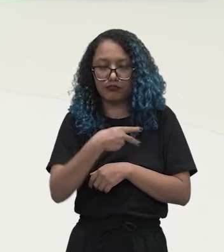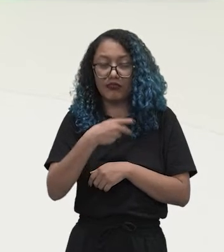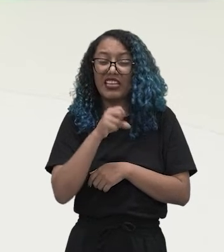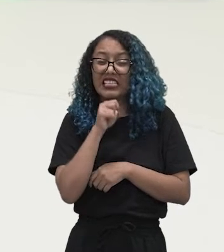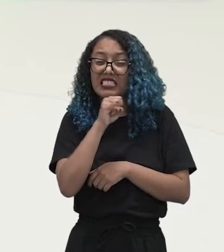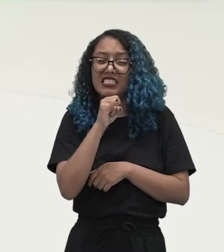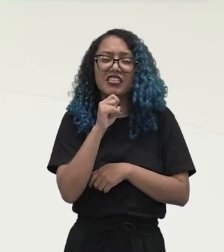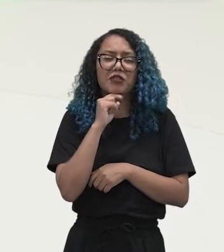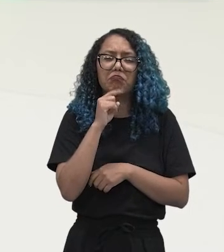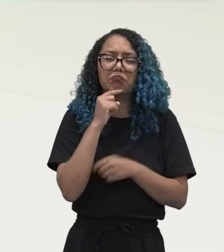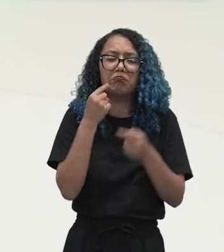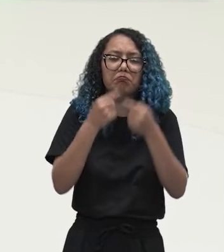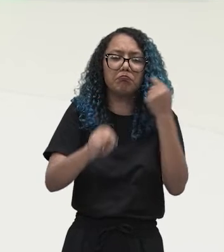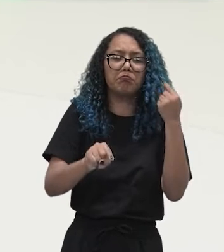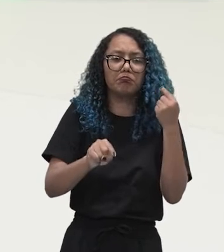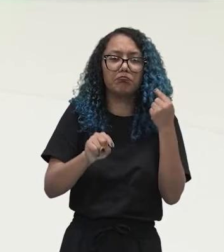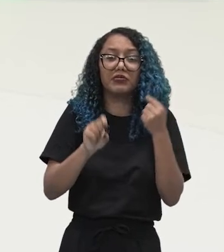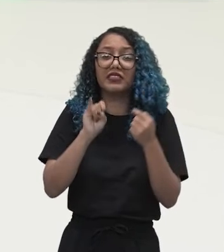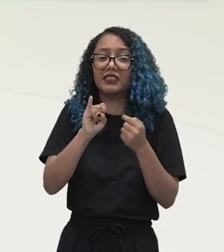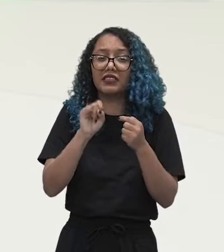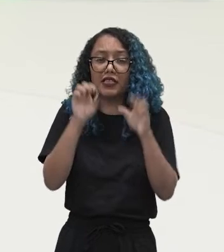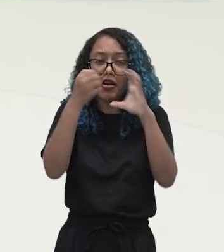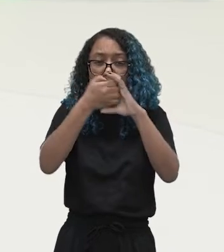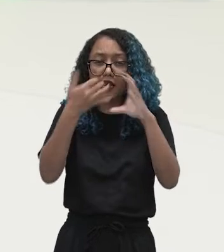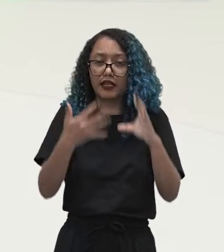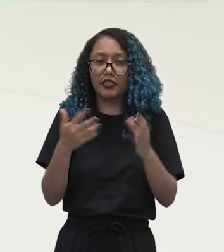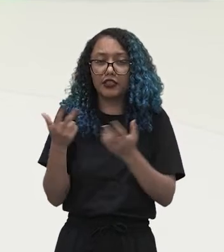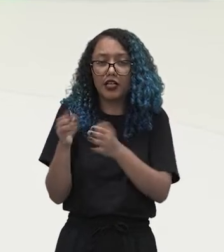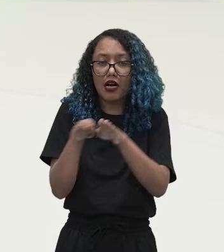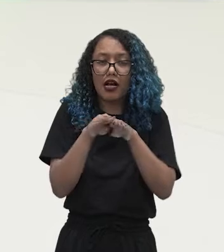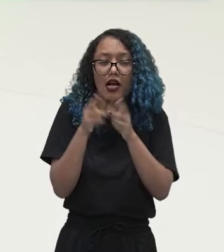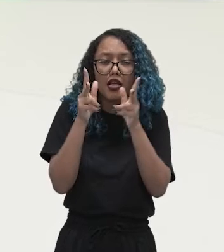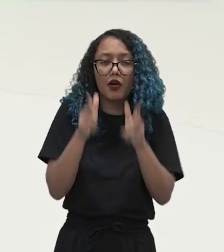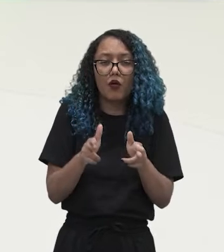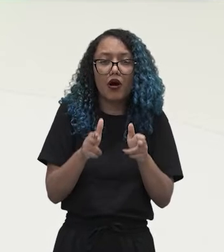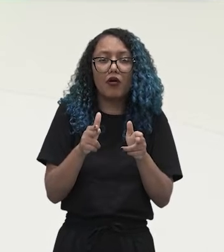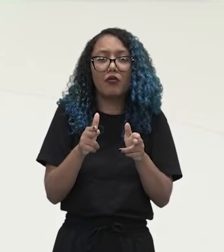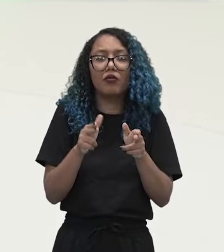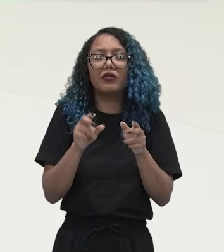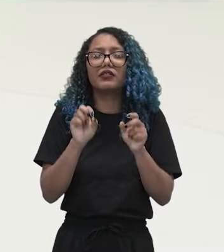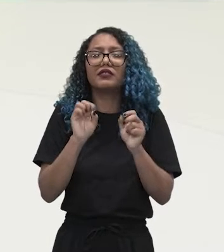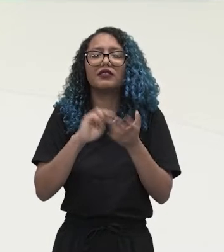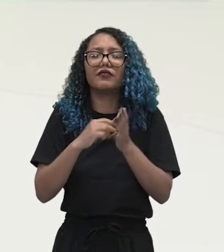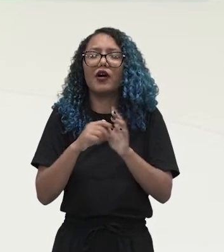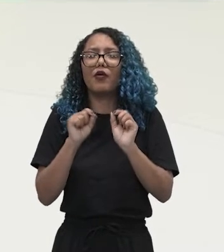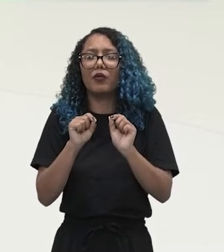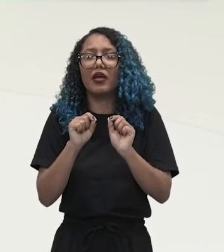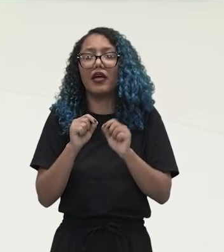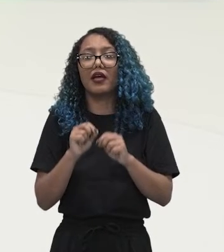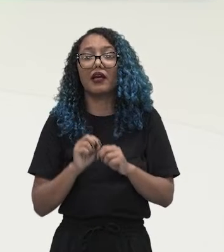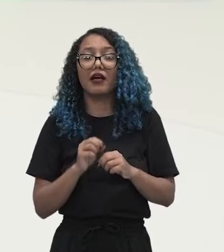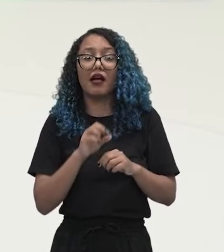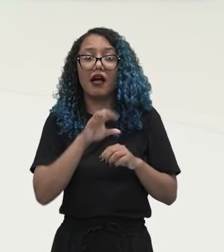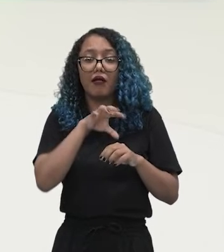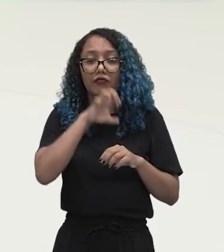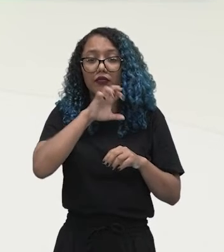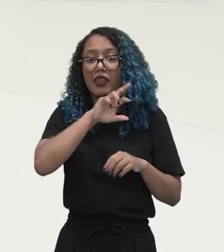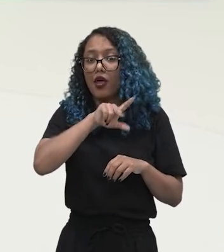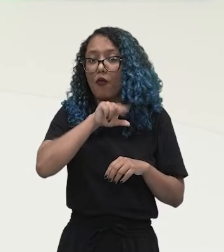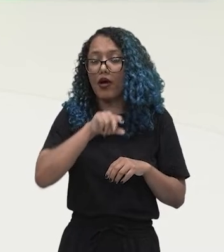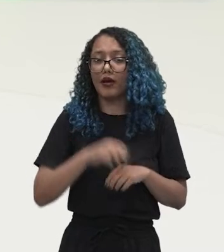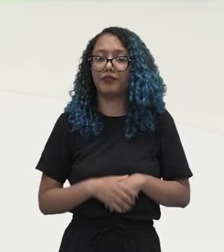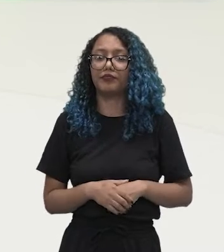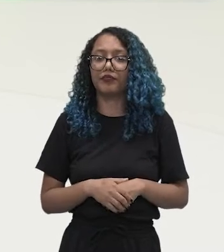desse jeito, se não tiver essa característica, ela vai ser uma cadeia não aromática. E a cadeia não aromática